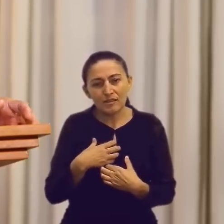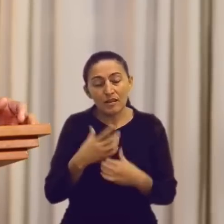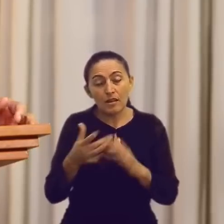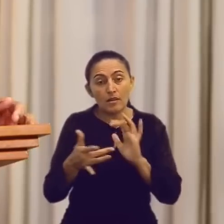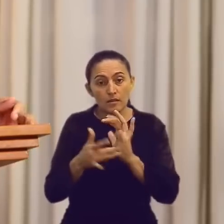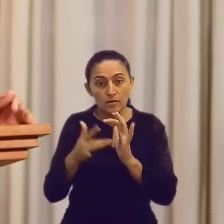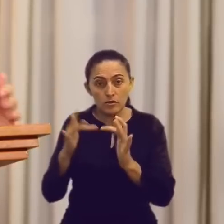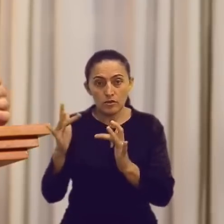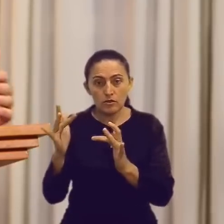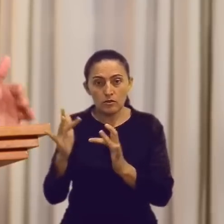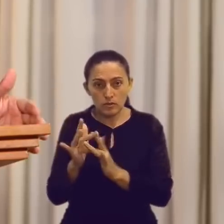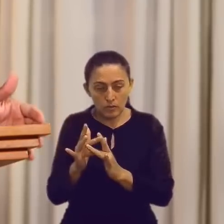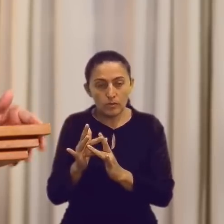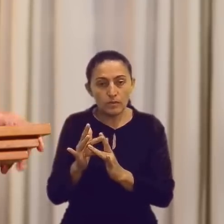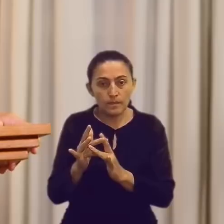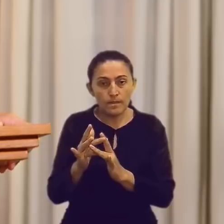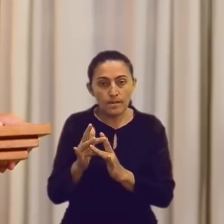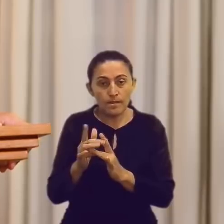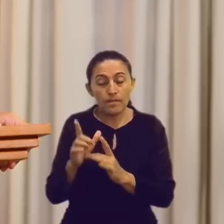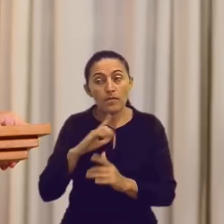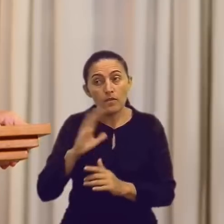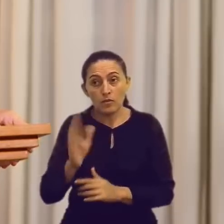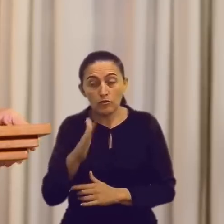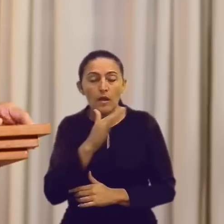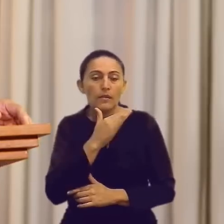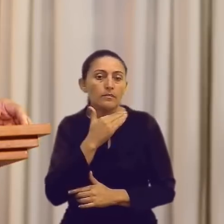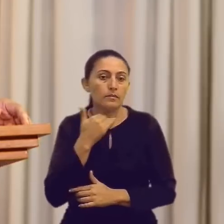Jesus havia morrido,